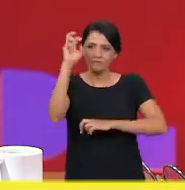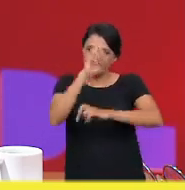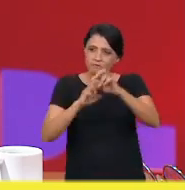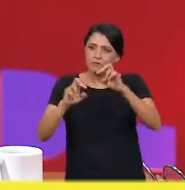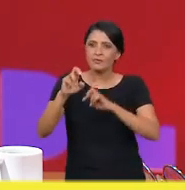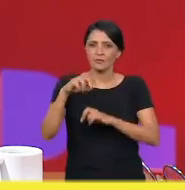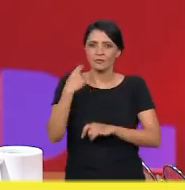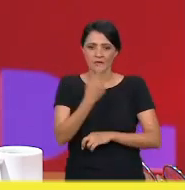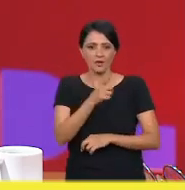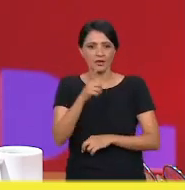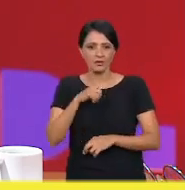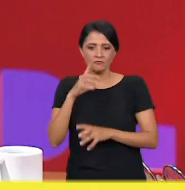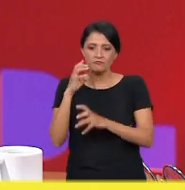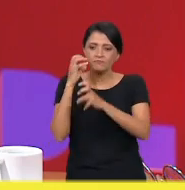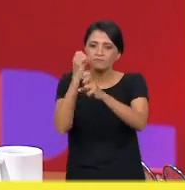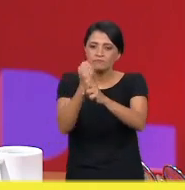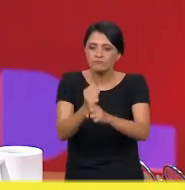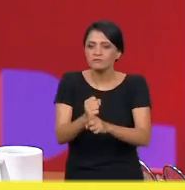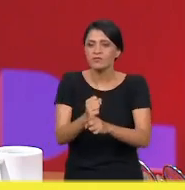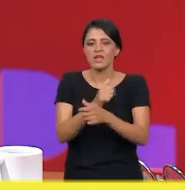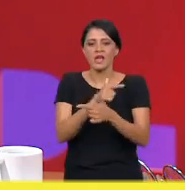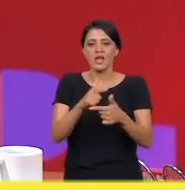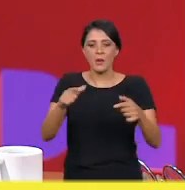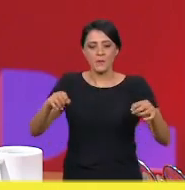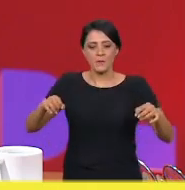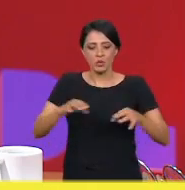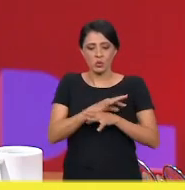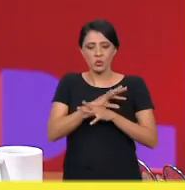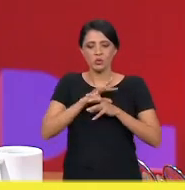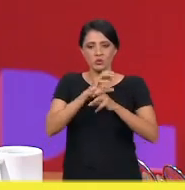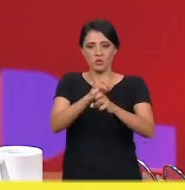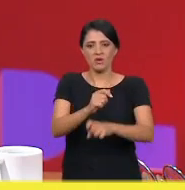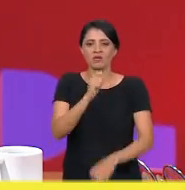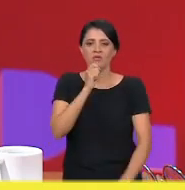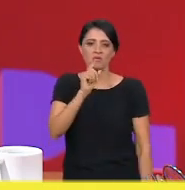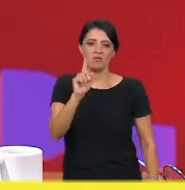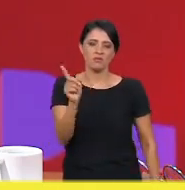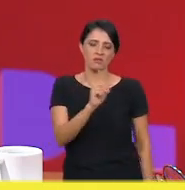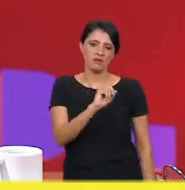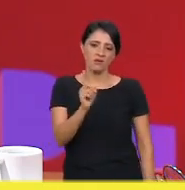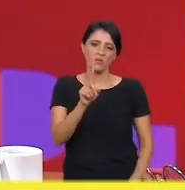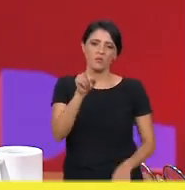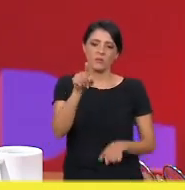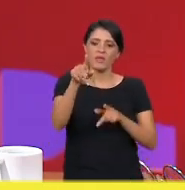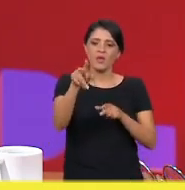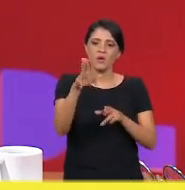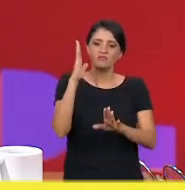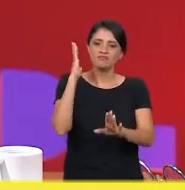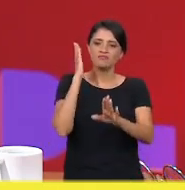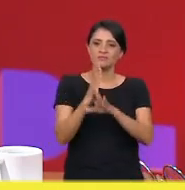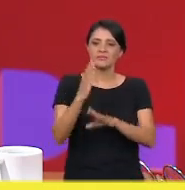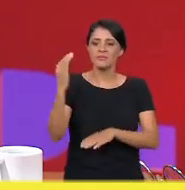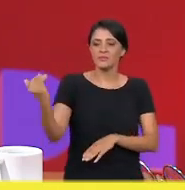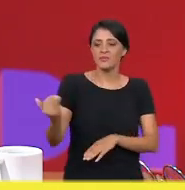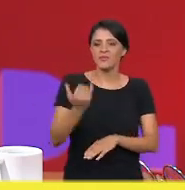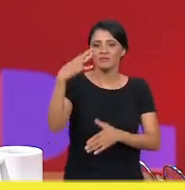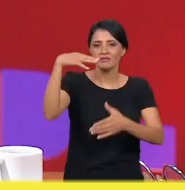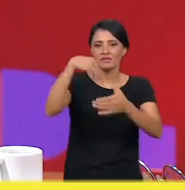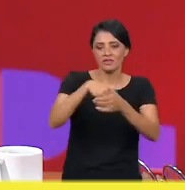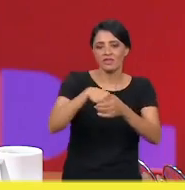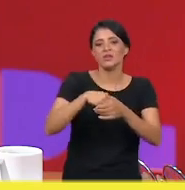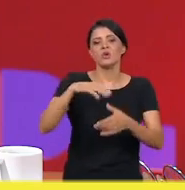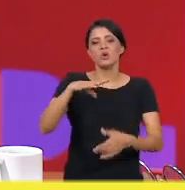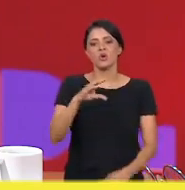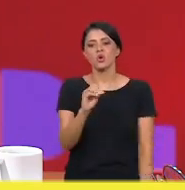observável que nós estamos querendo medir não foi totalmente medido ainda. Então, seria uma descoberta muito importante dentro da